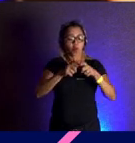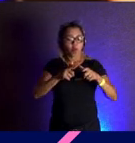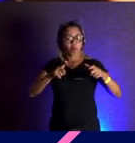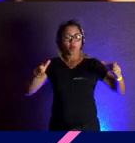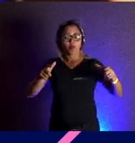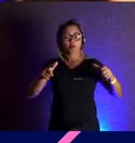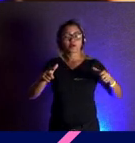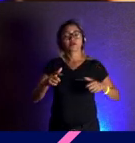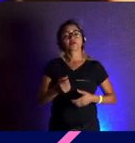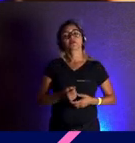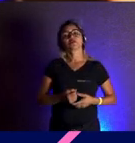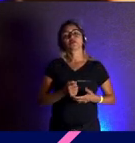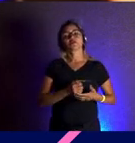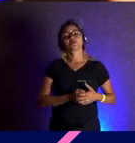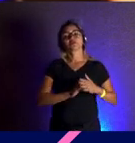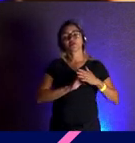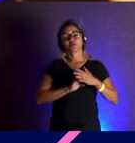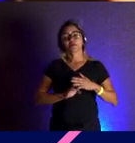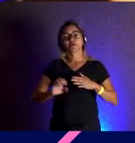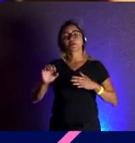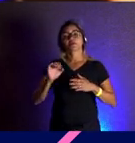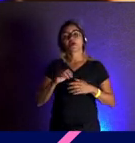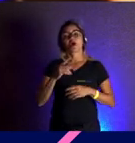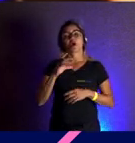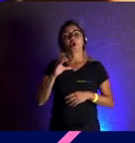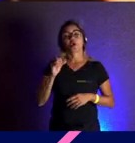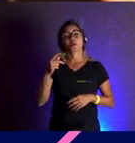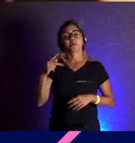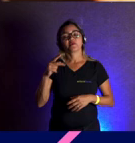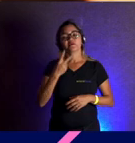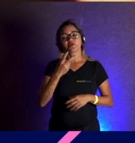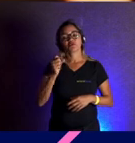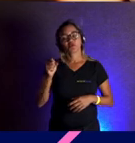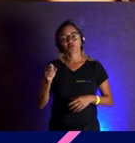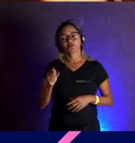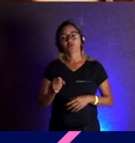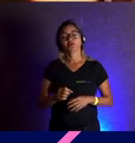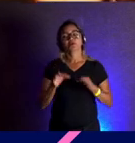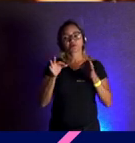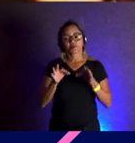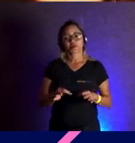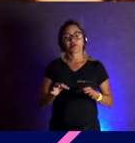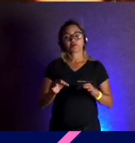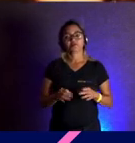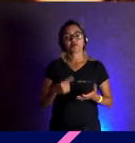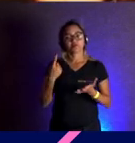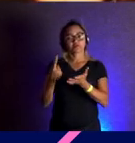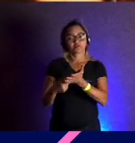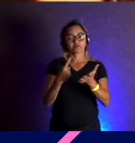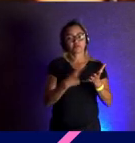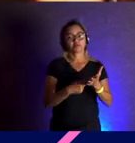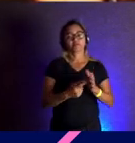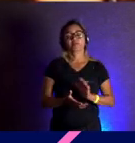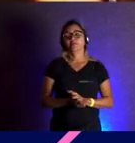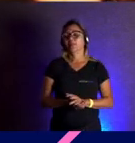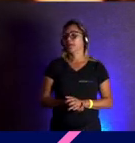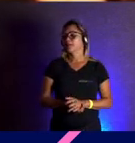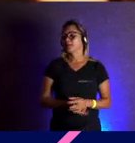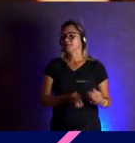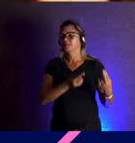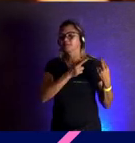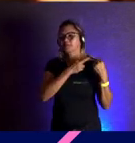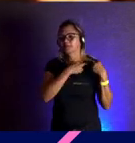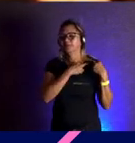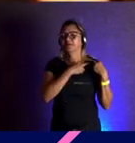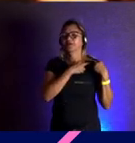nossa produção. Inclusive, é um dos temas da COP28, né, que eu espero que seja colocado lá. Então, a gente tem muita responsabilidade. Nós